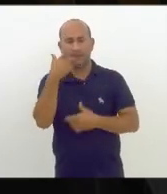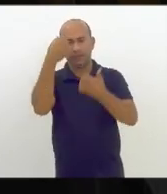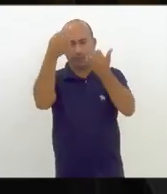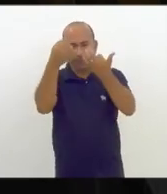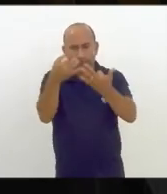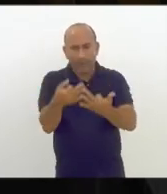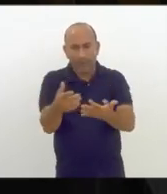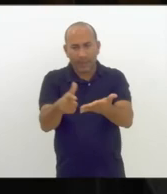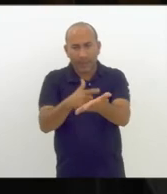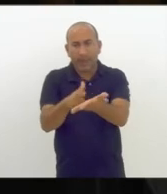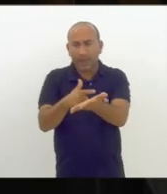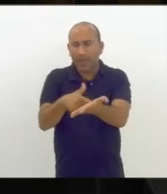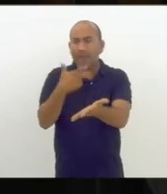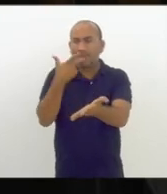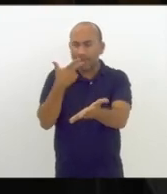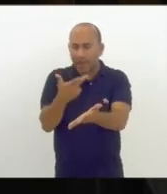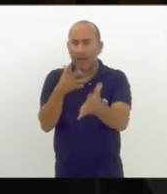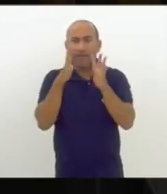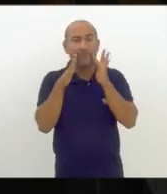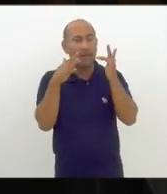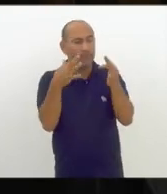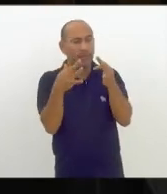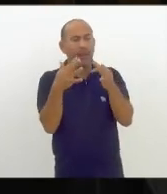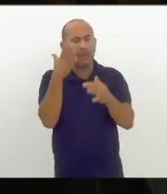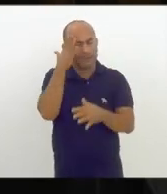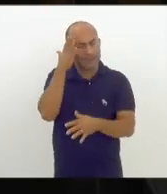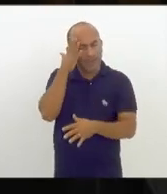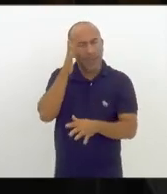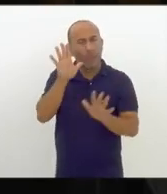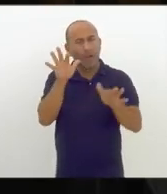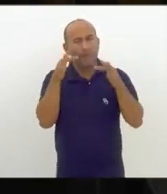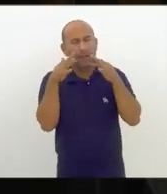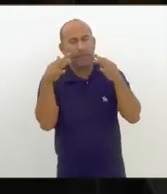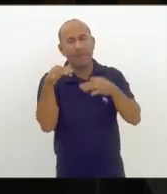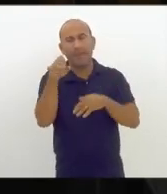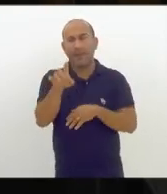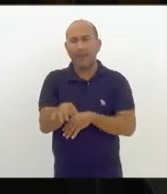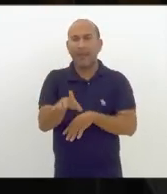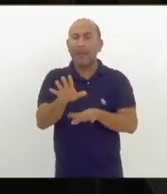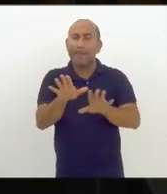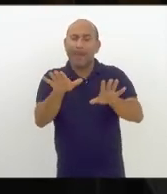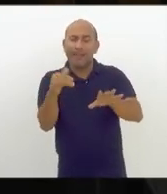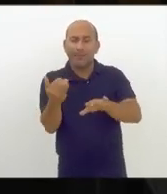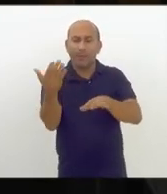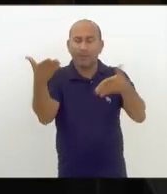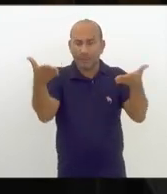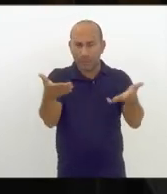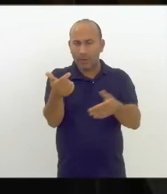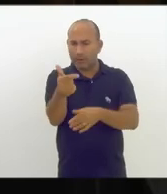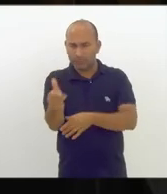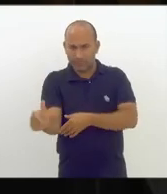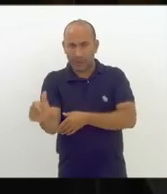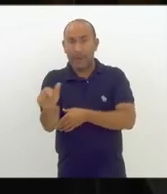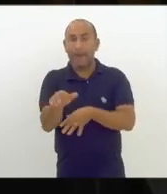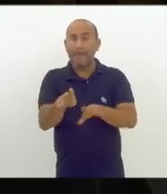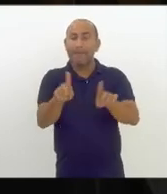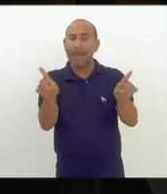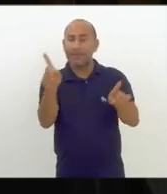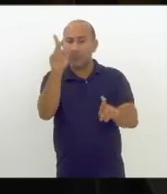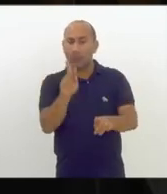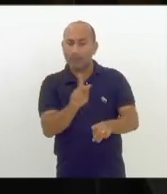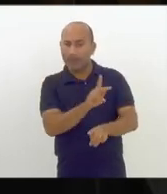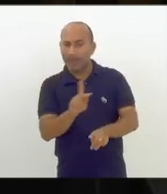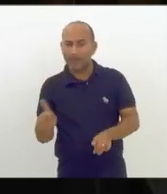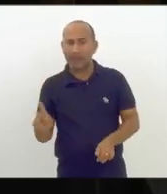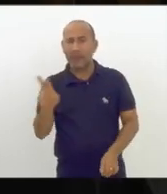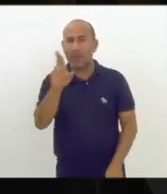ó, são parentes. Eu até sei que parentesco que é, eu tenho, mas não vou falar aqui, porque não vai ter importância agora. Mas padre Rolim, tem até o